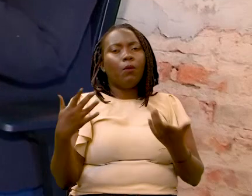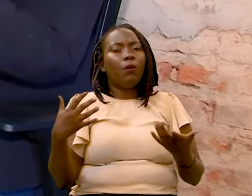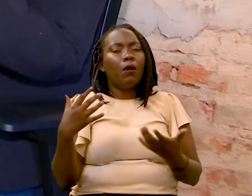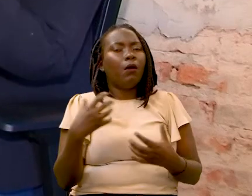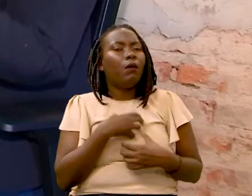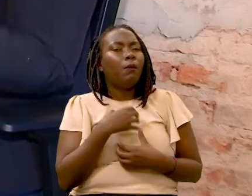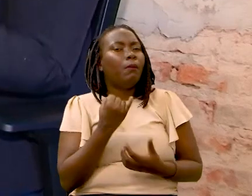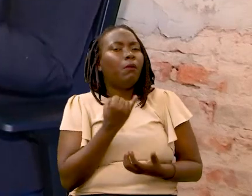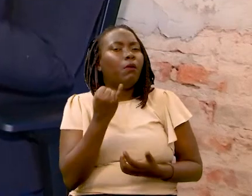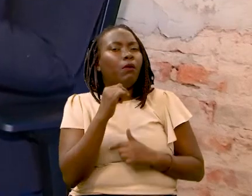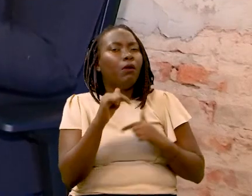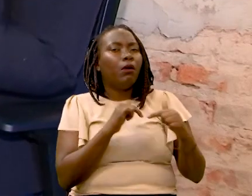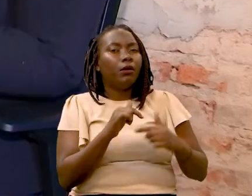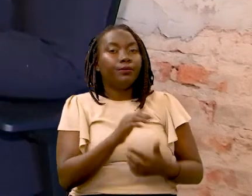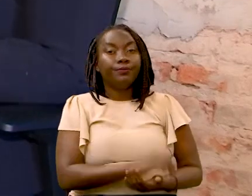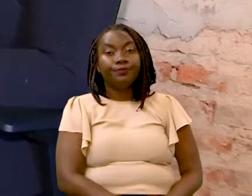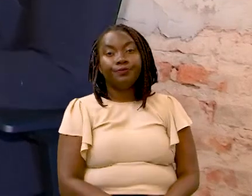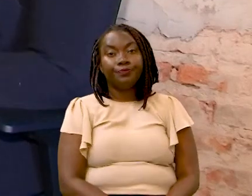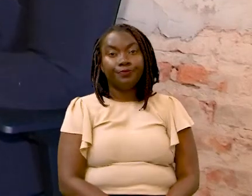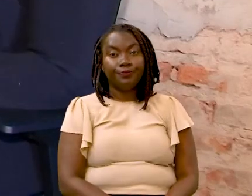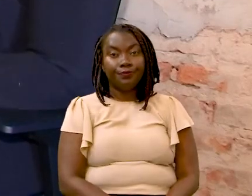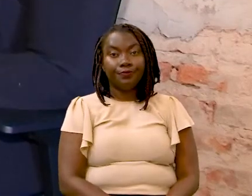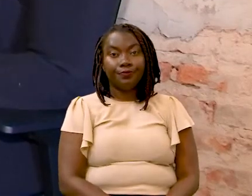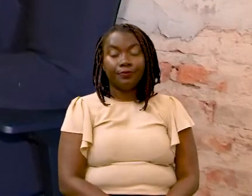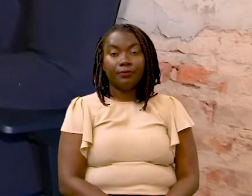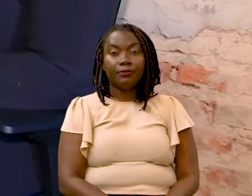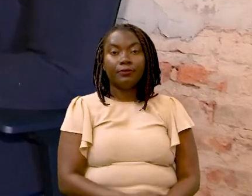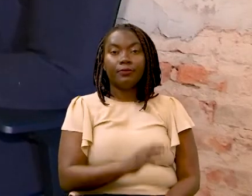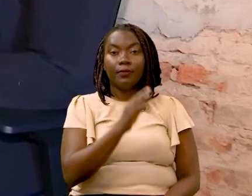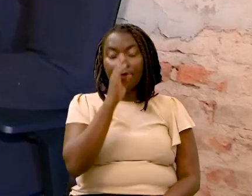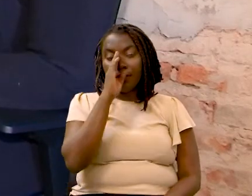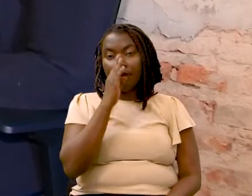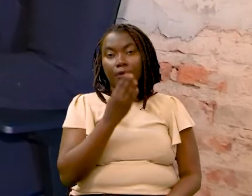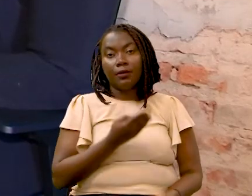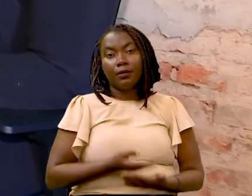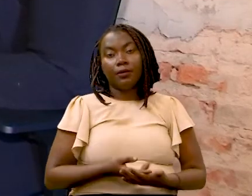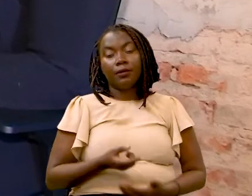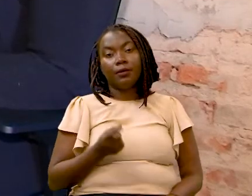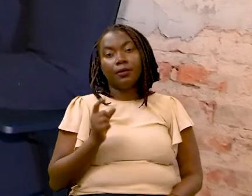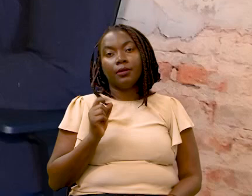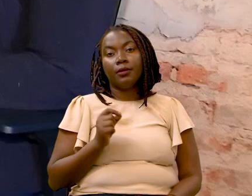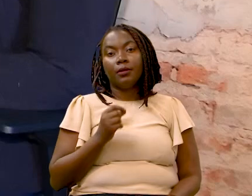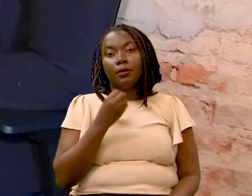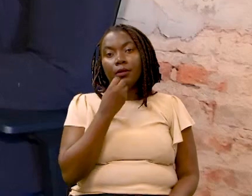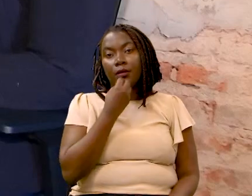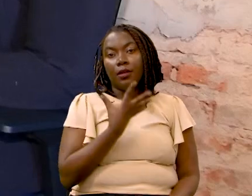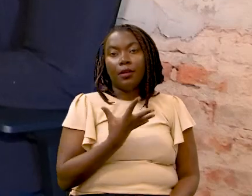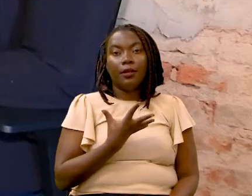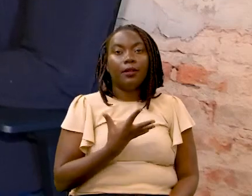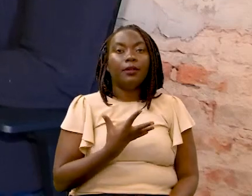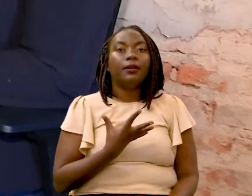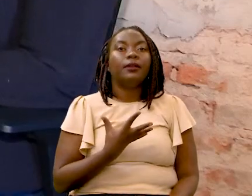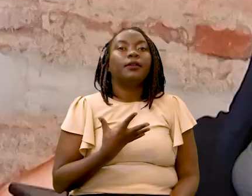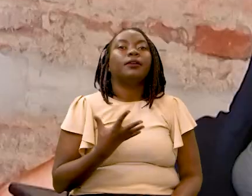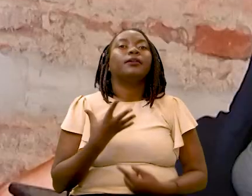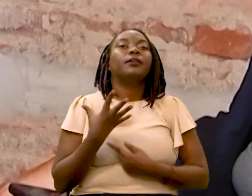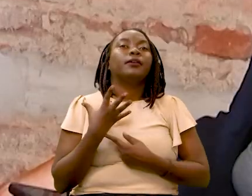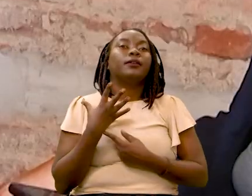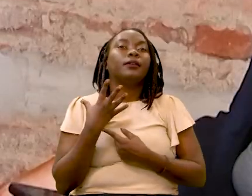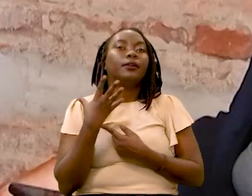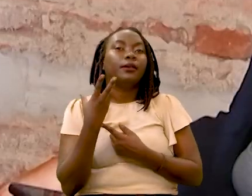essencial? Qual que é a importância disso na sua profissão? Eu acredito que, bom,